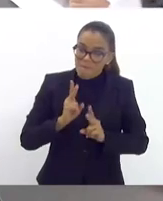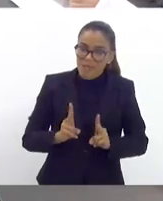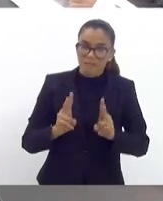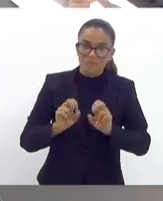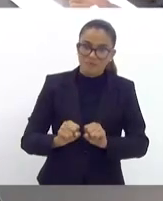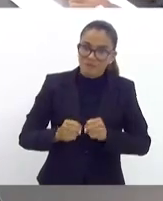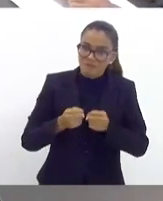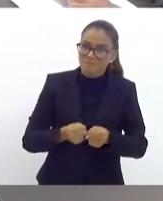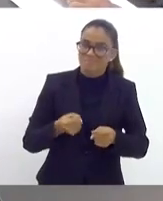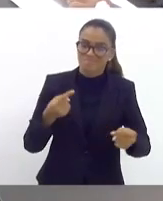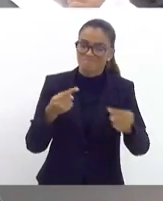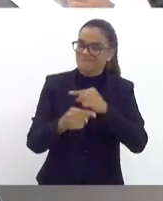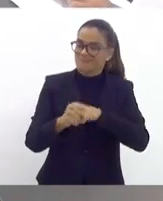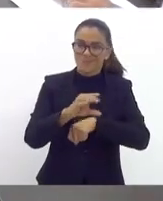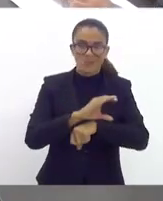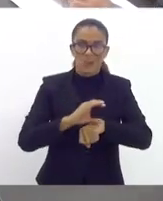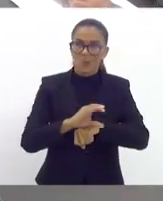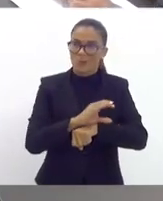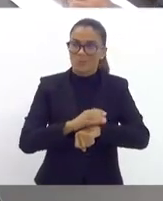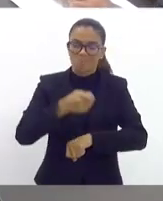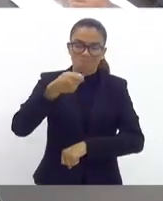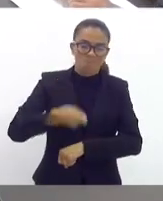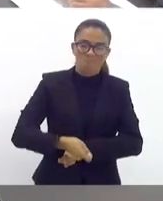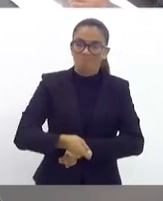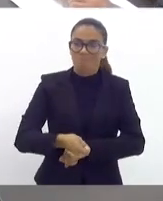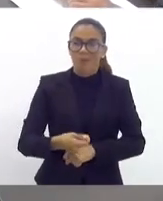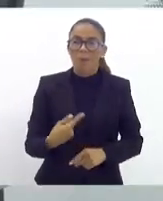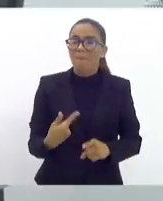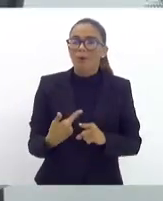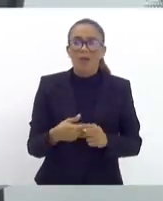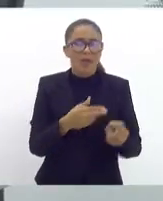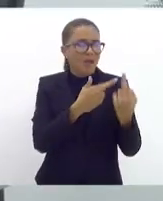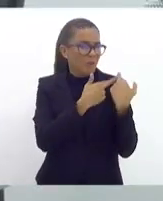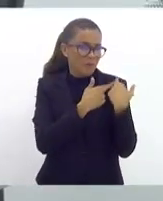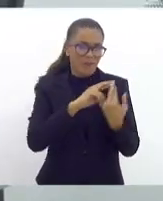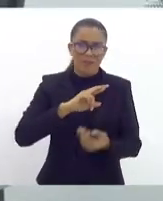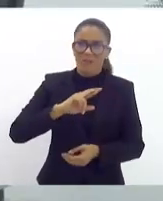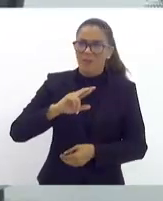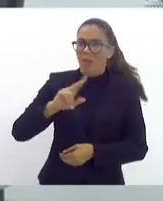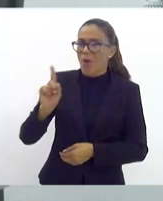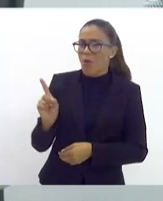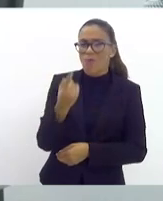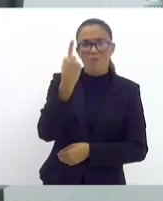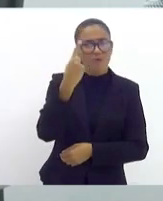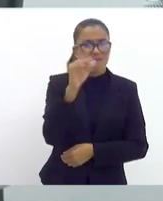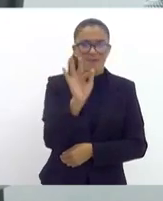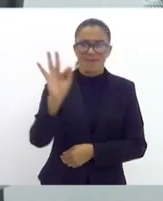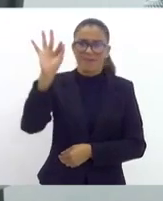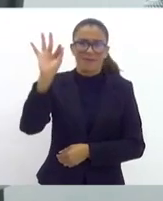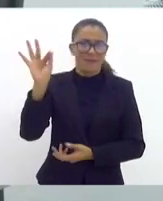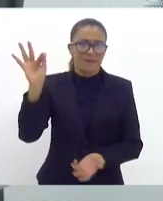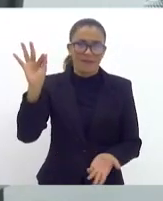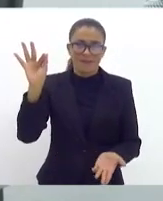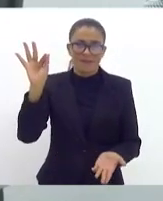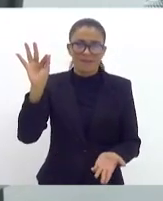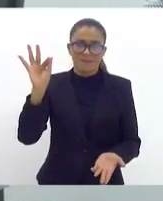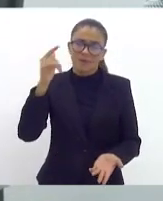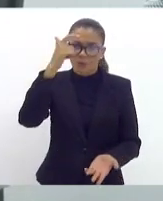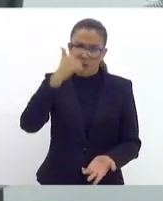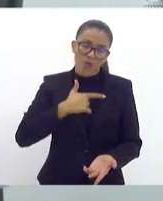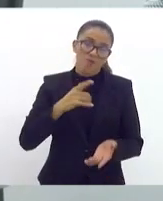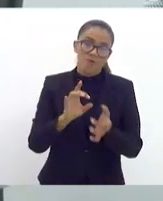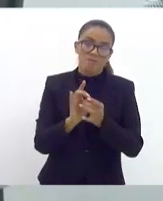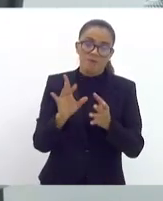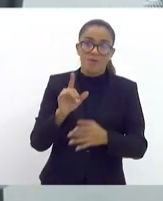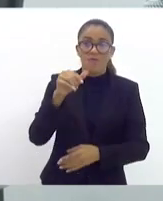de vossa excelência uma inconstitucionalidade a Rigor porque a competência de fato unicamente Federal então eu vou me permitir